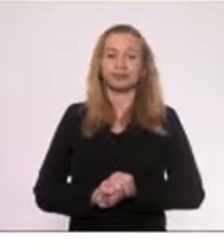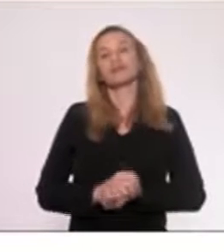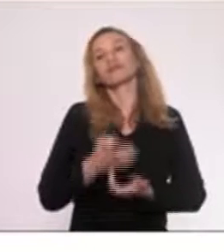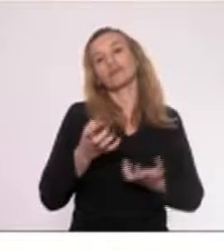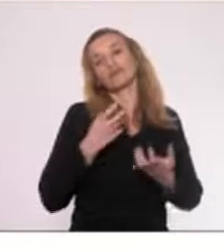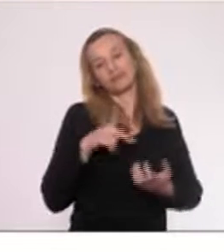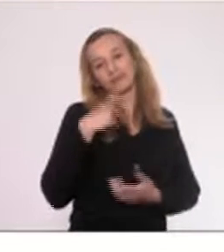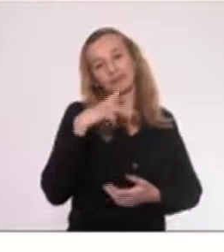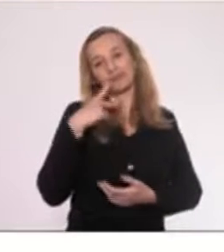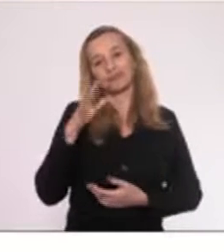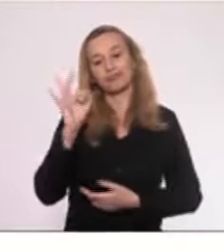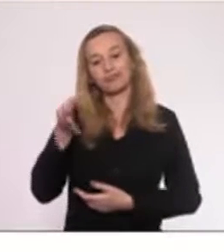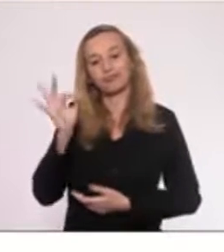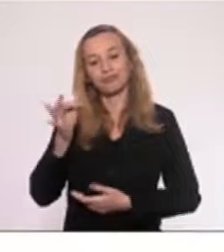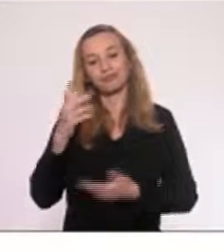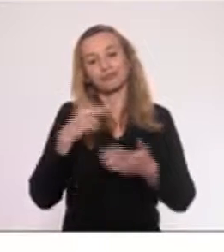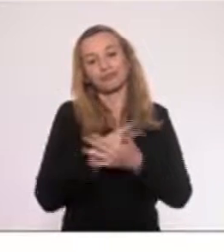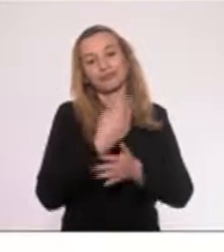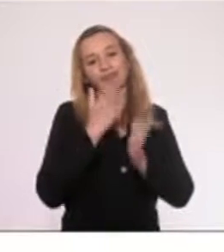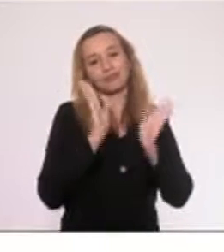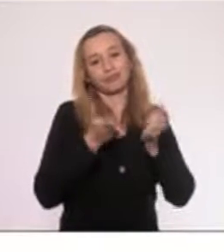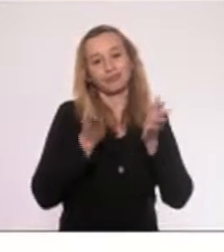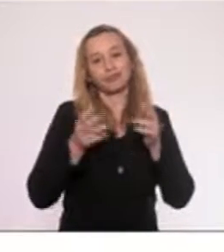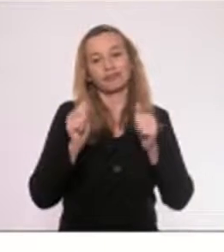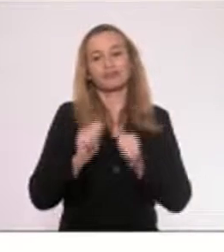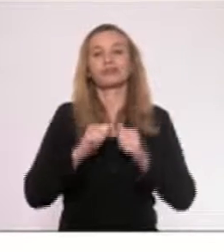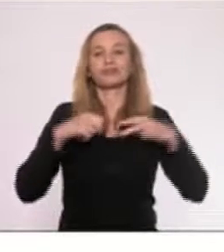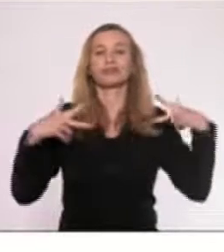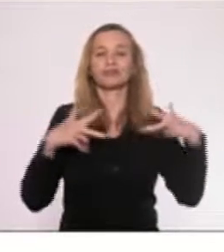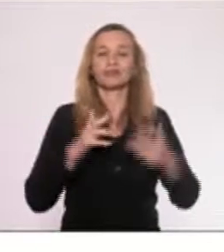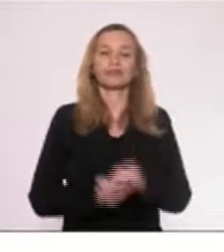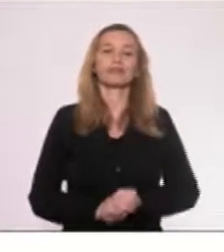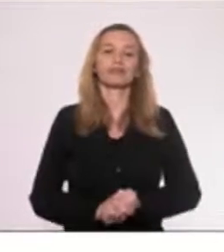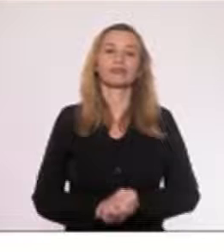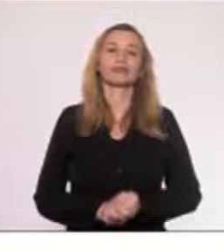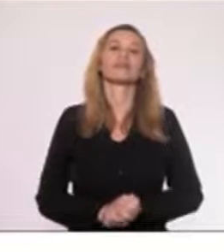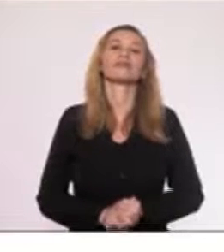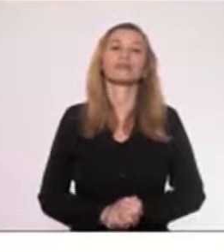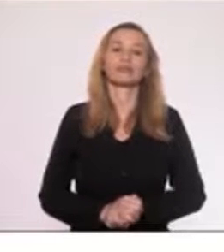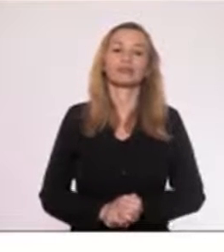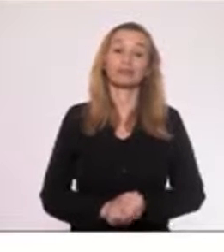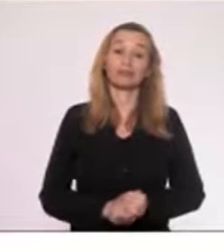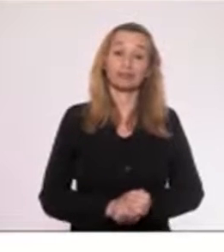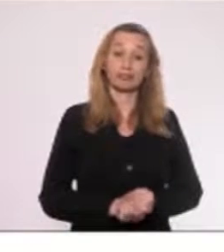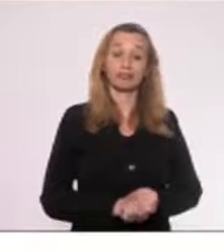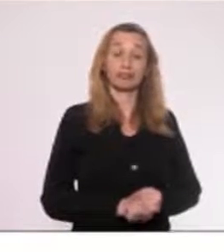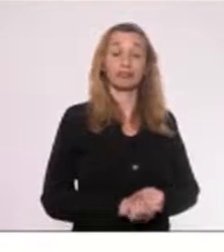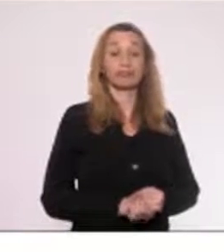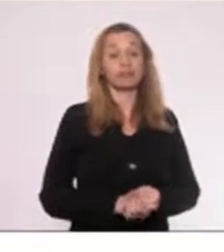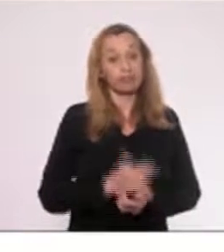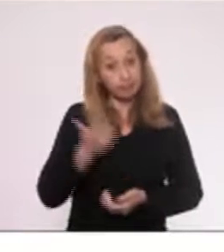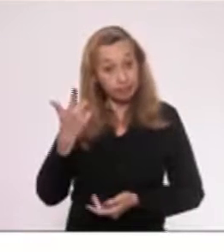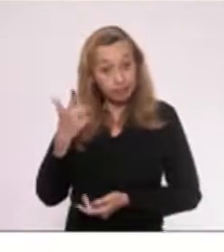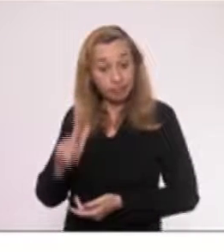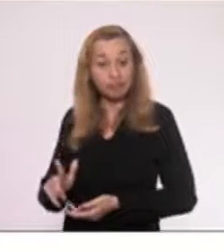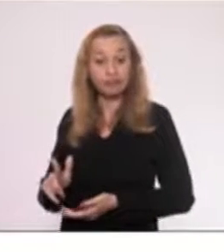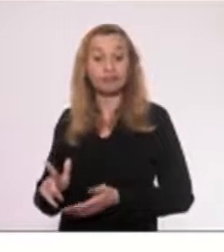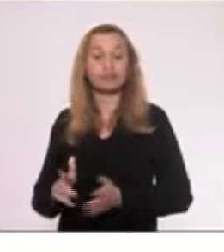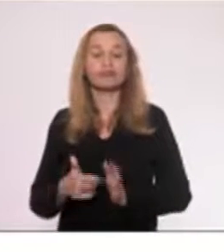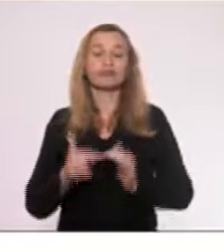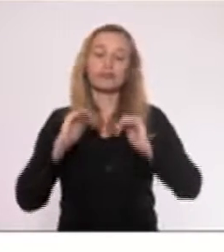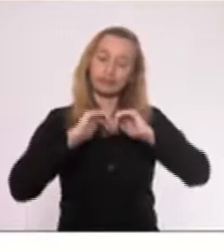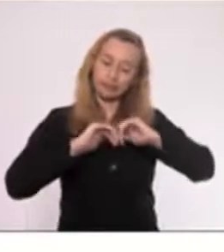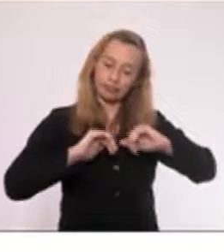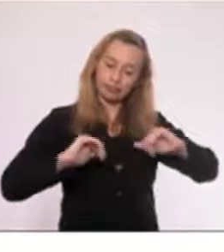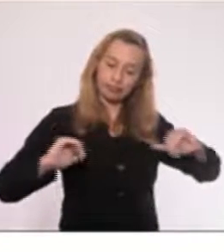deixar muito claro que o que aconteceu hoje no plenário da Assembleia Legislativa serviu para mais uma vez separar